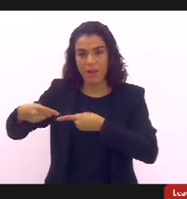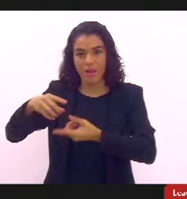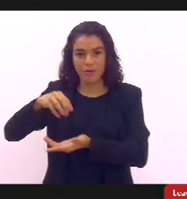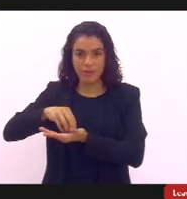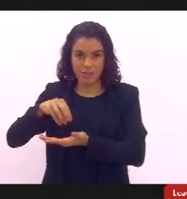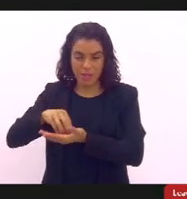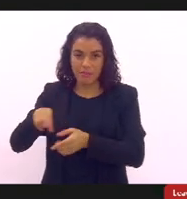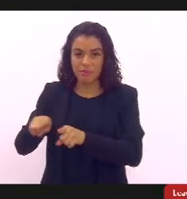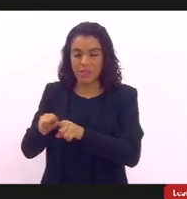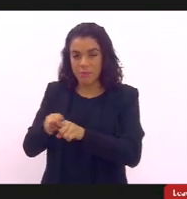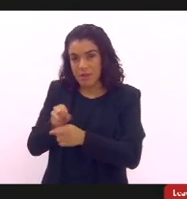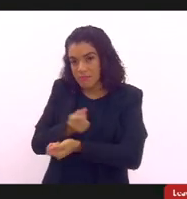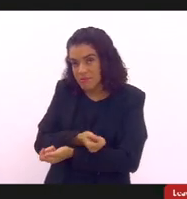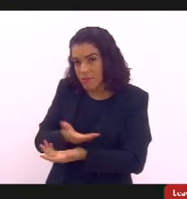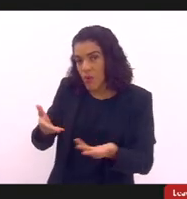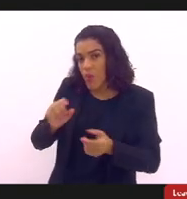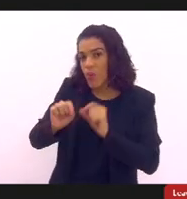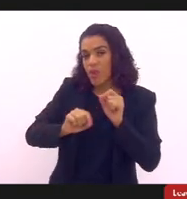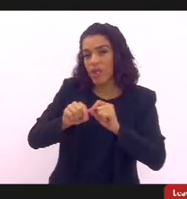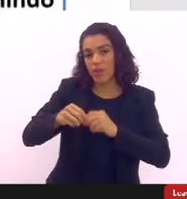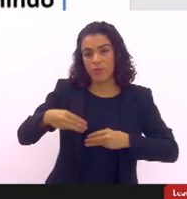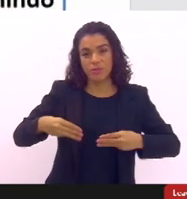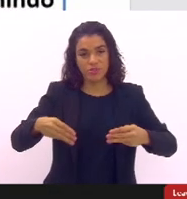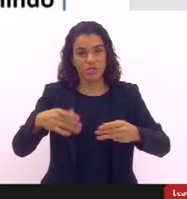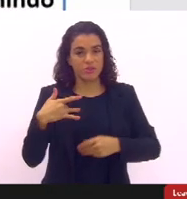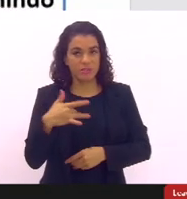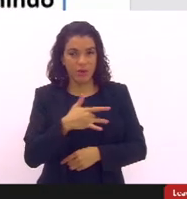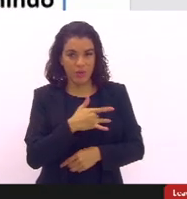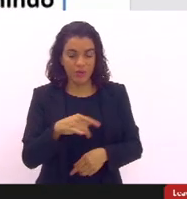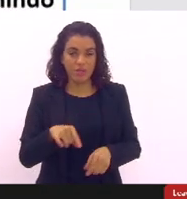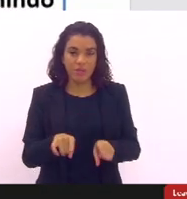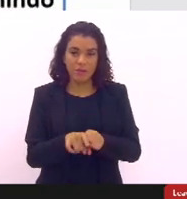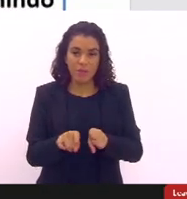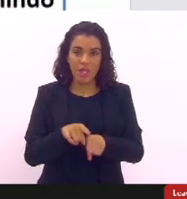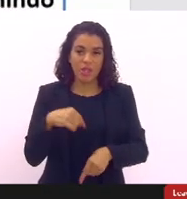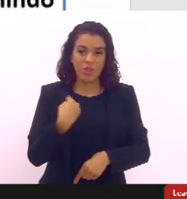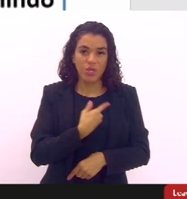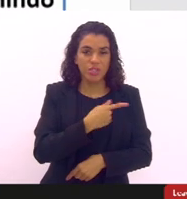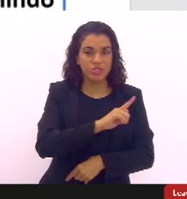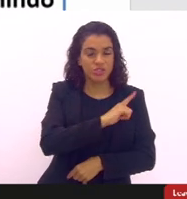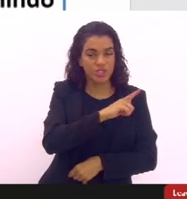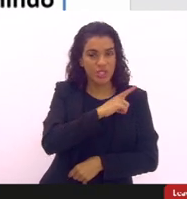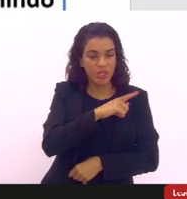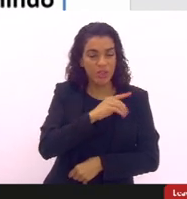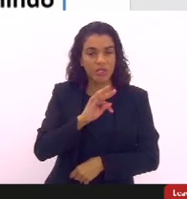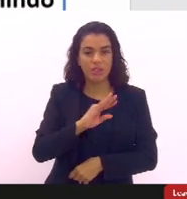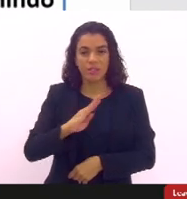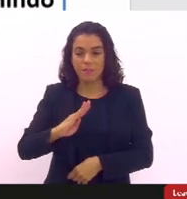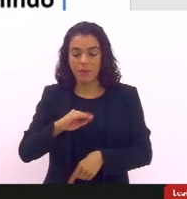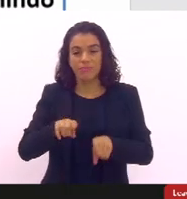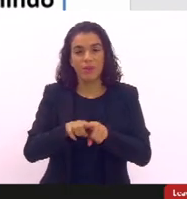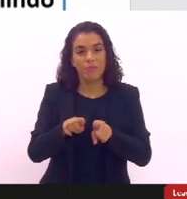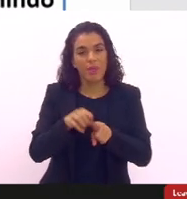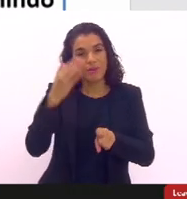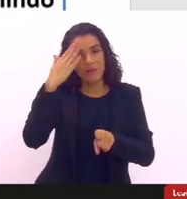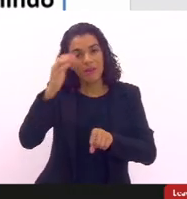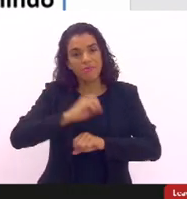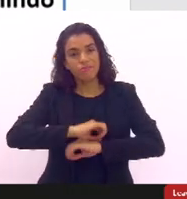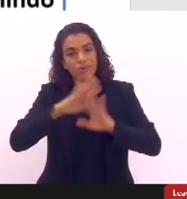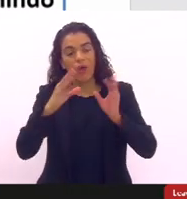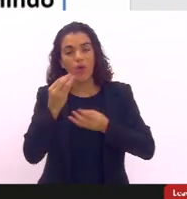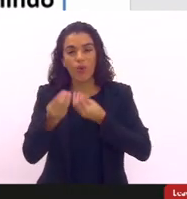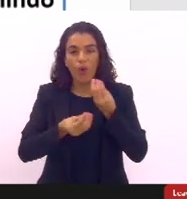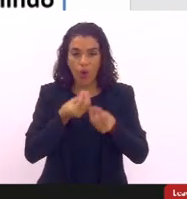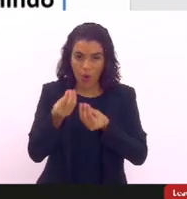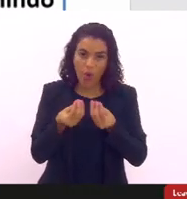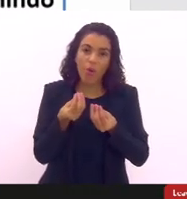né, trazer aí o que o Ministério da Saúde e a nossa gerência de tuberculose entende como relevante para a gente estar